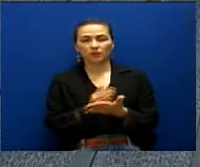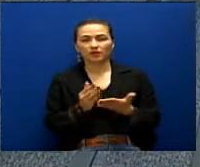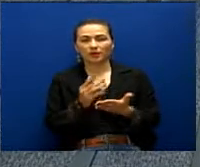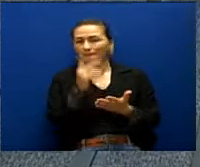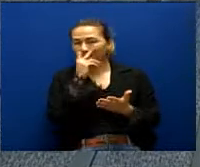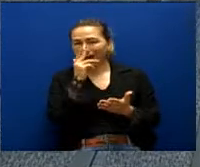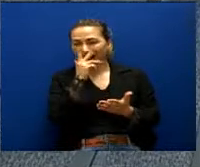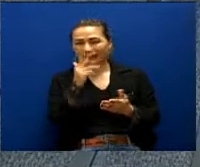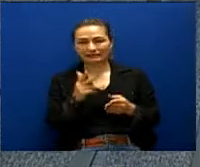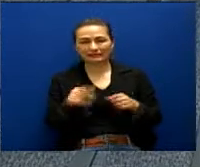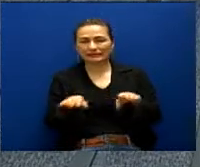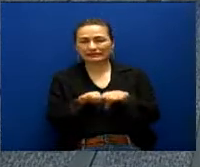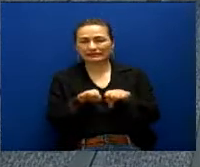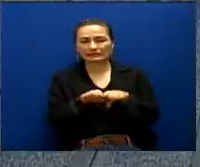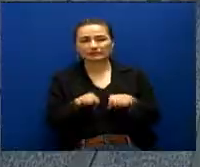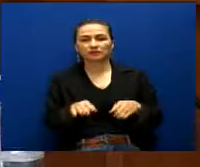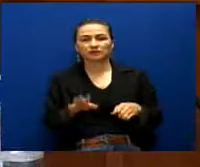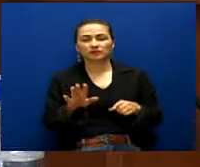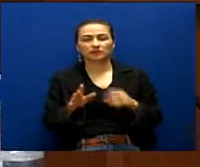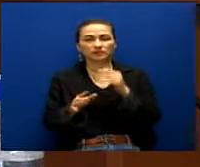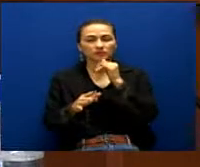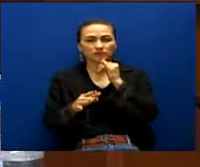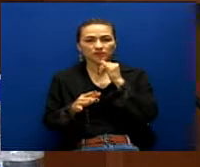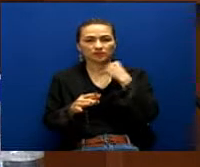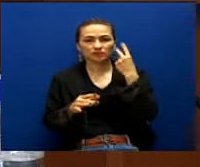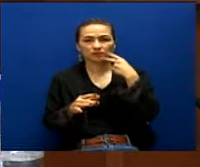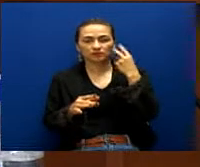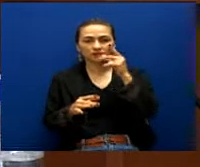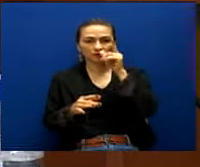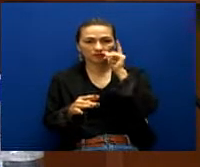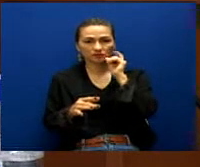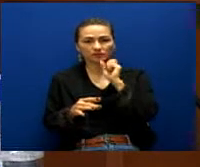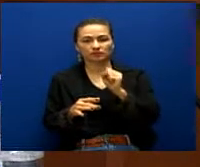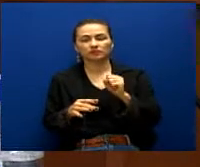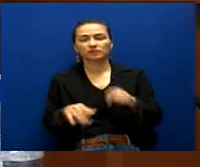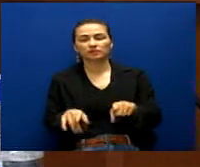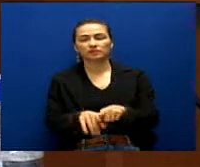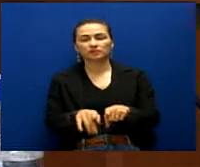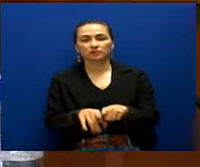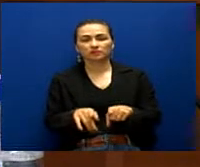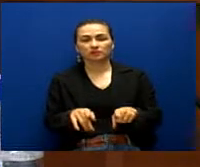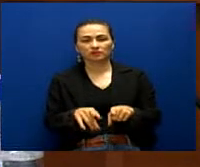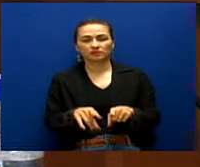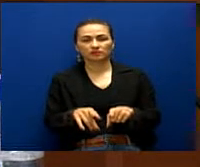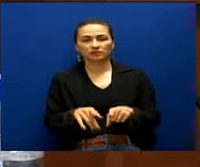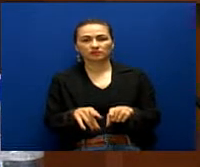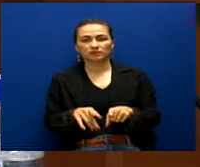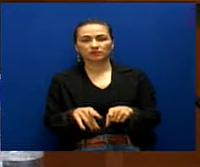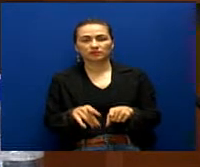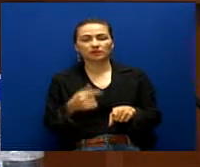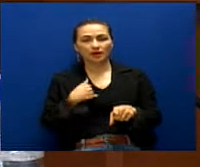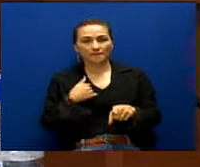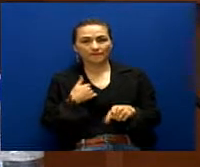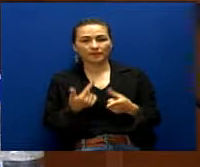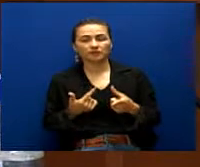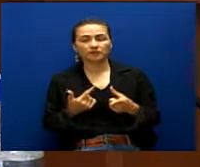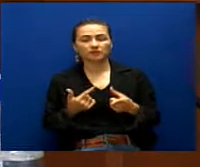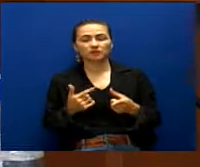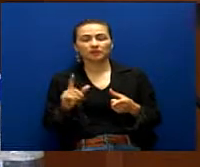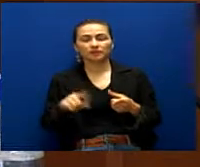citar um exemplo minha e do pastor Luiz Santos, que estava ali, que fazia uma reserva de contingência